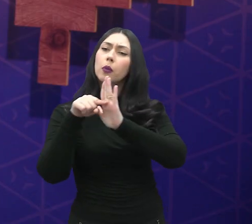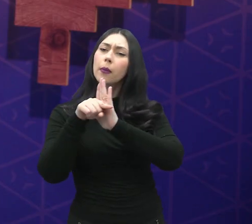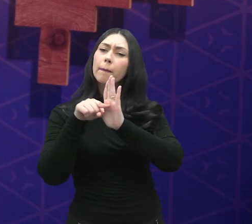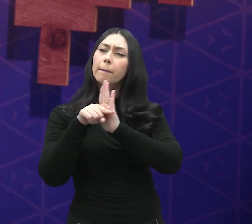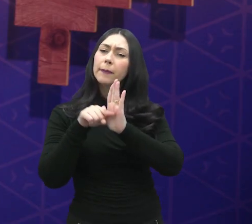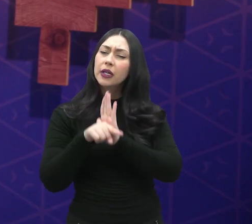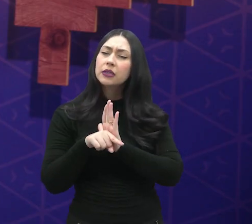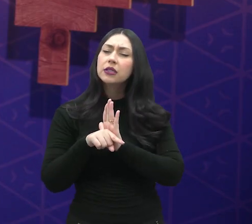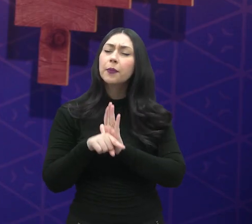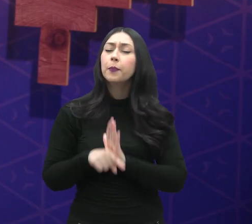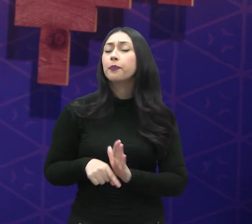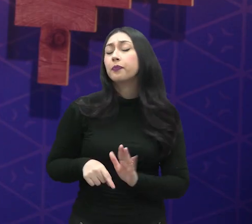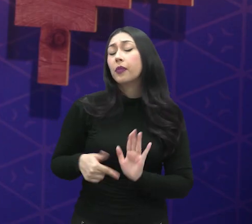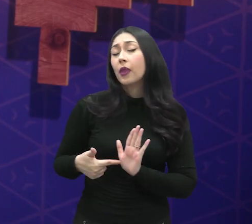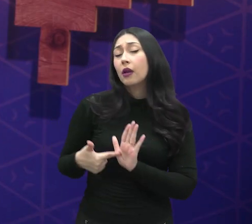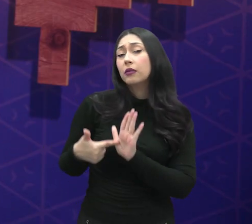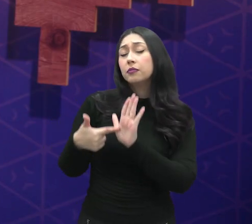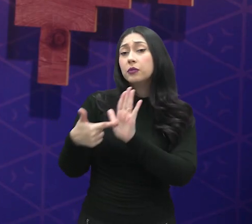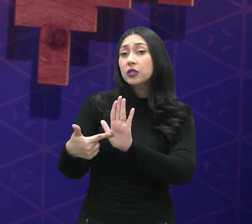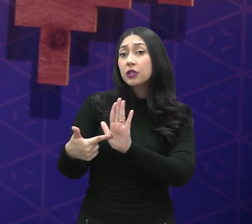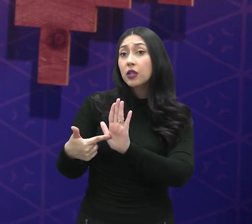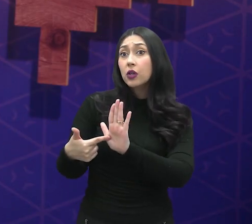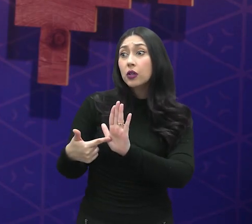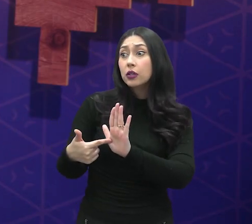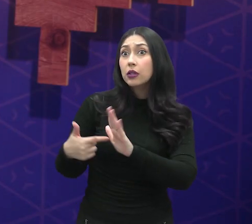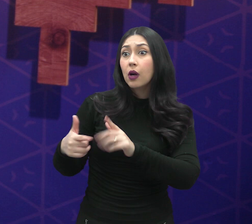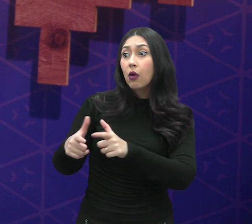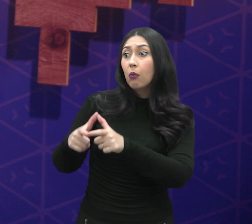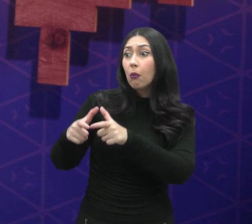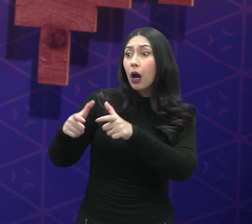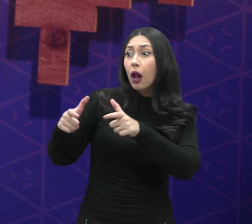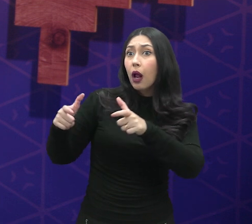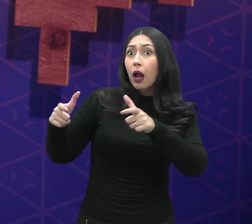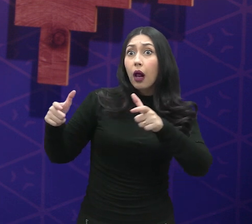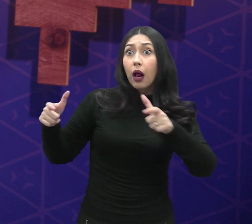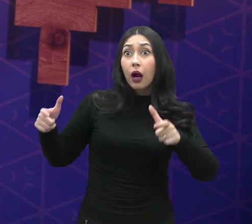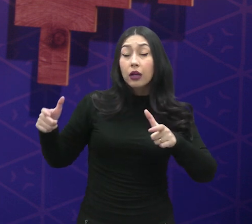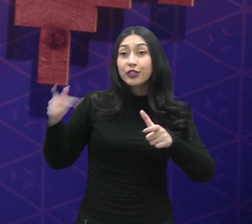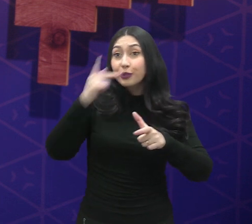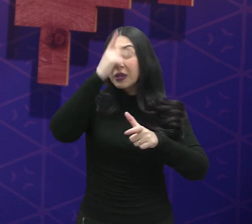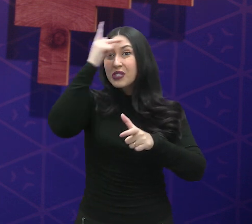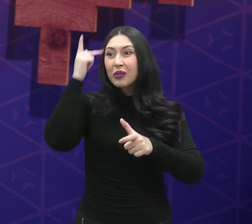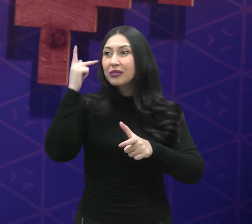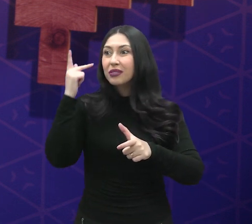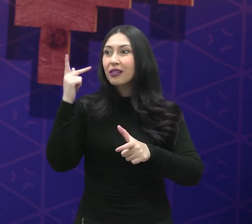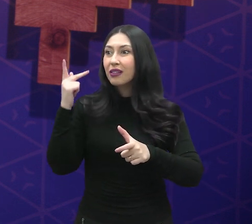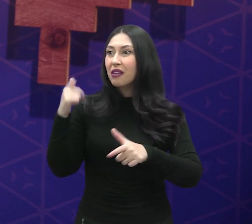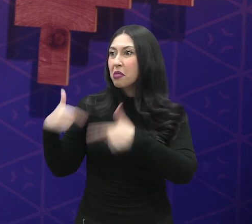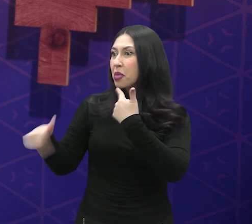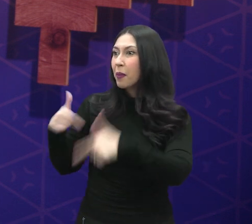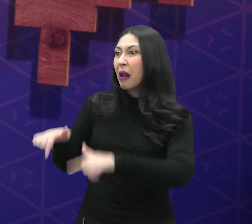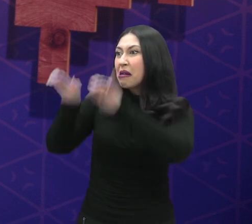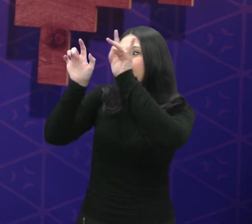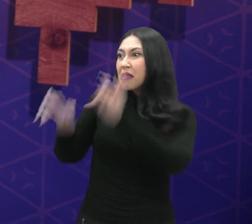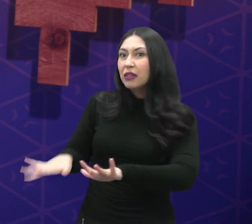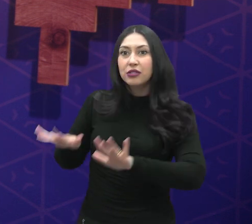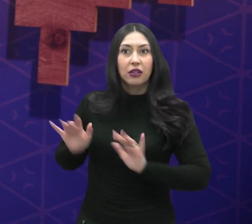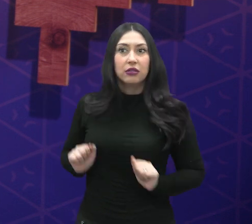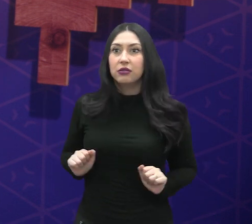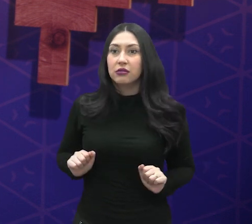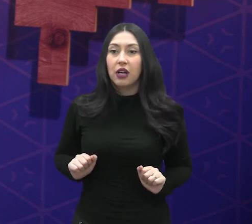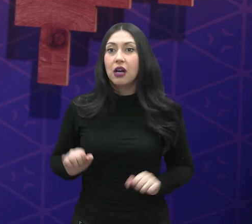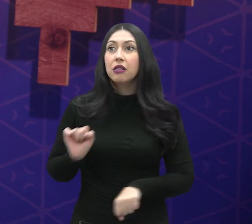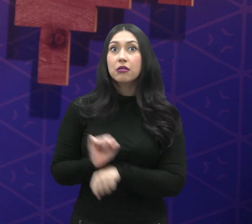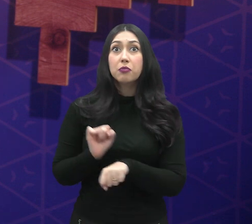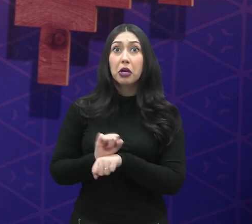uma pesquisa falando sobre a quantidade recorde de pessoas que estão se demitindo, né? Não estão sendo nem